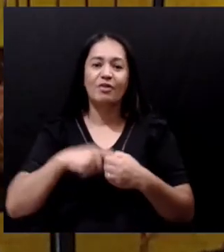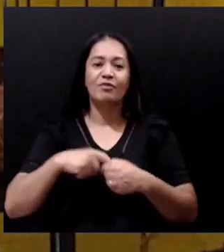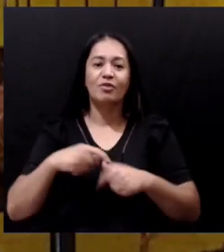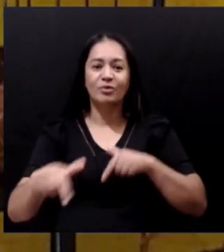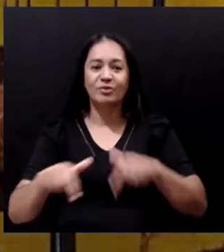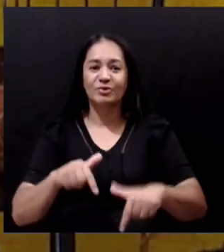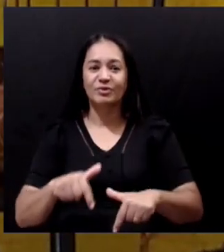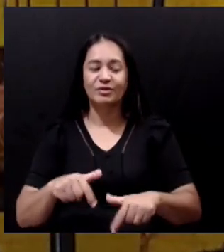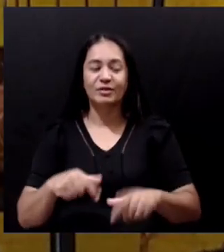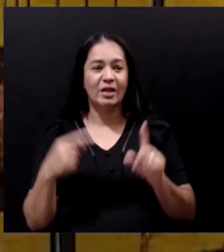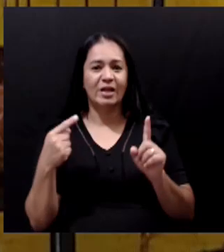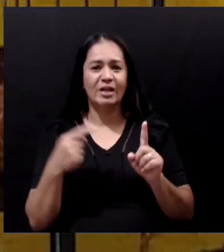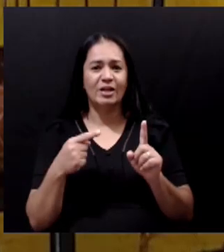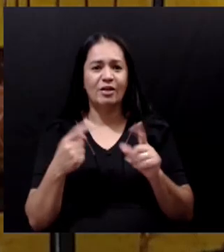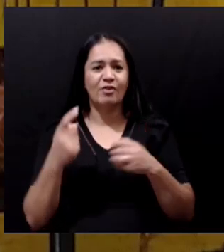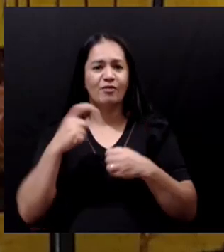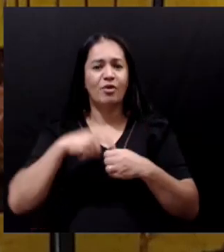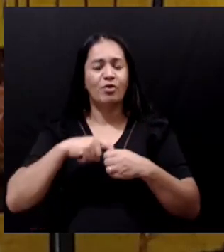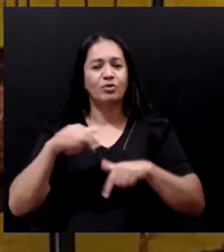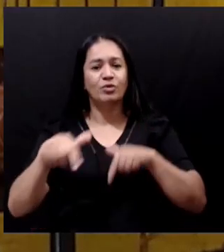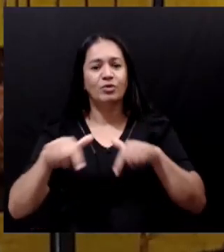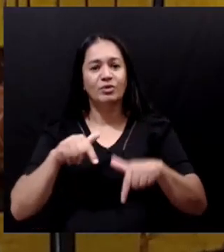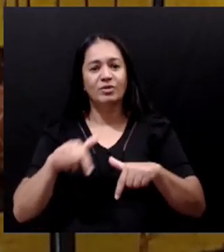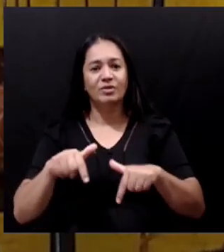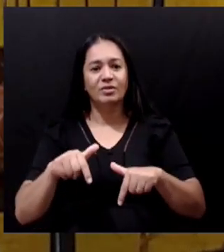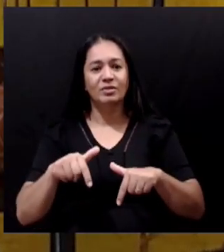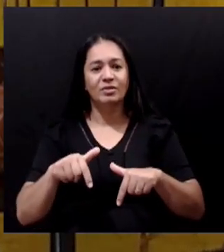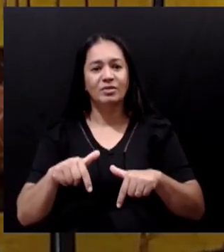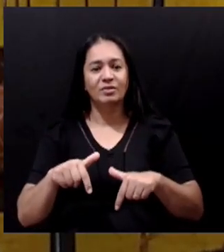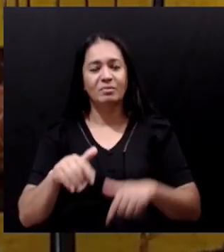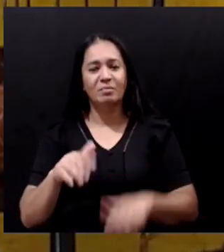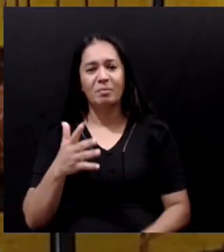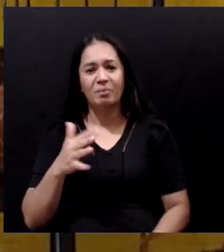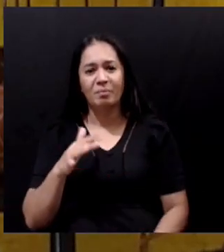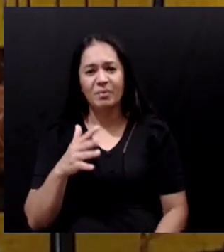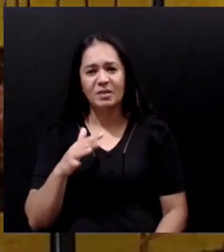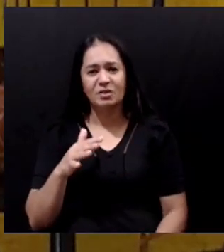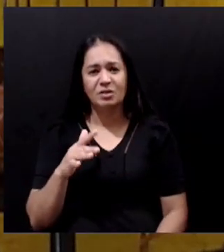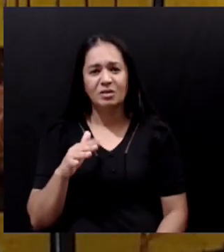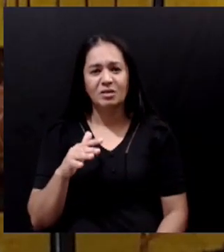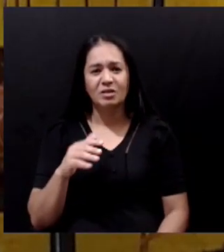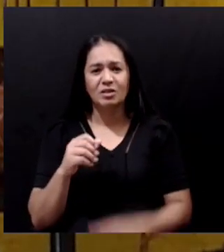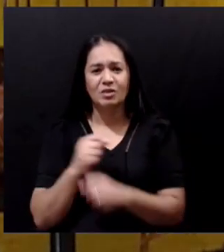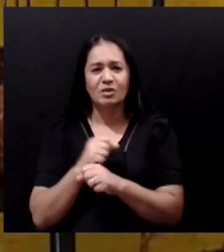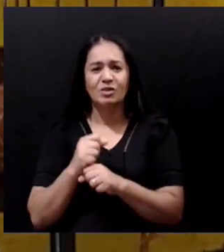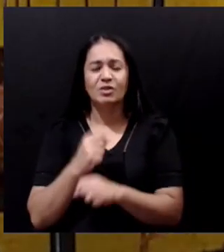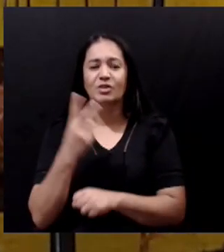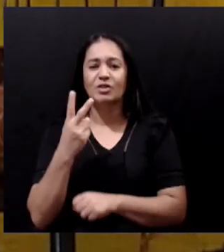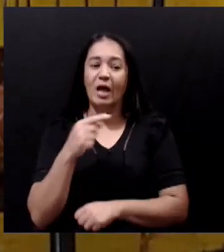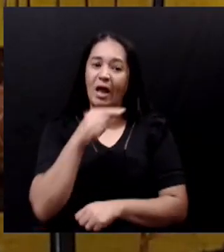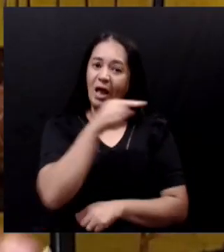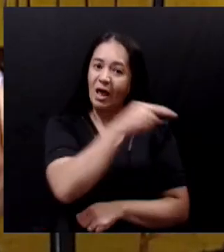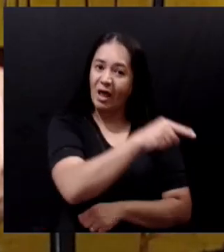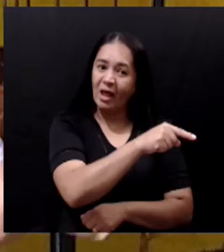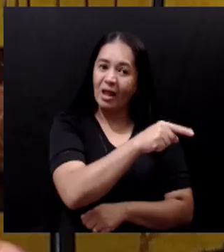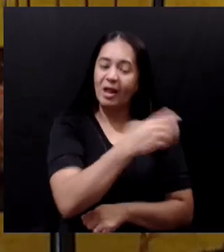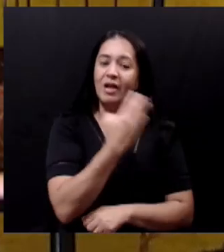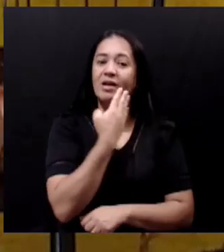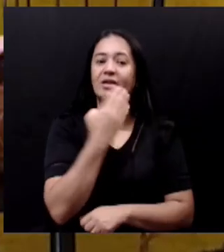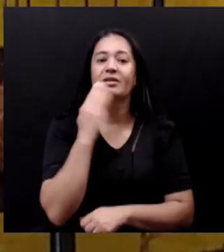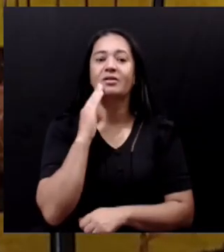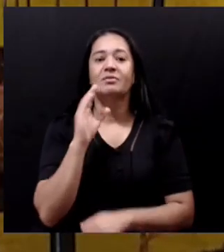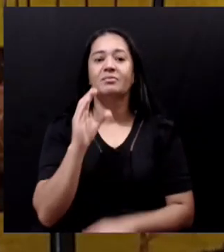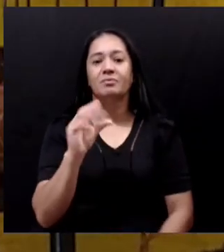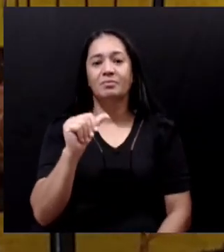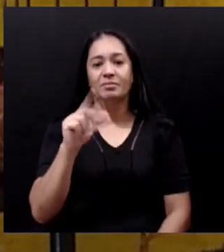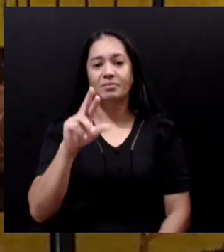voltou a trabalhar tem uns 2 anos, né? Lá No Carioca, ele voltou a trabalhar,